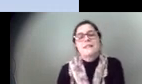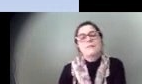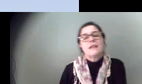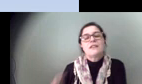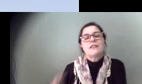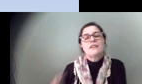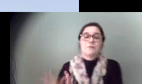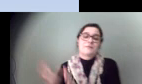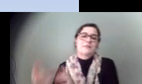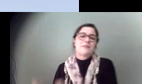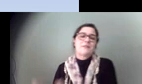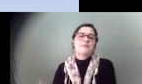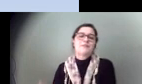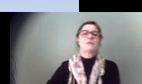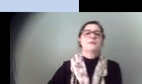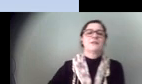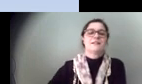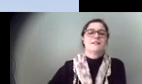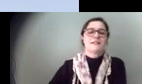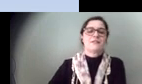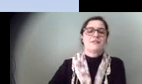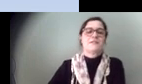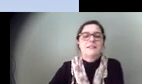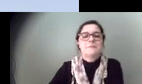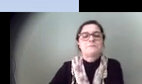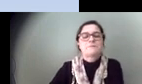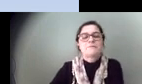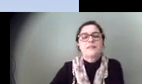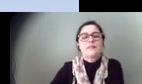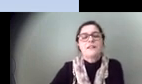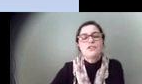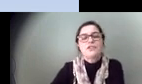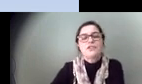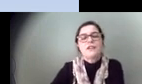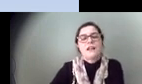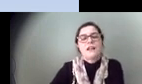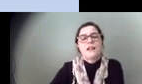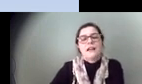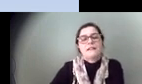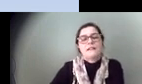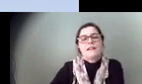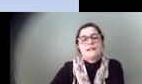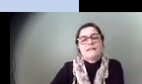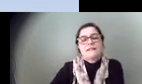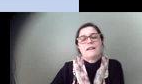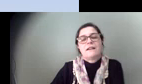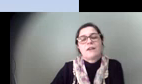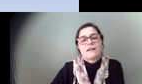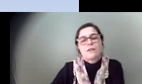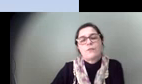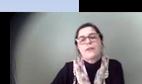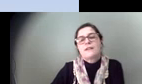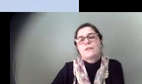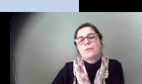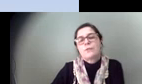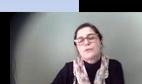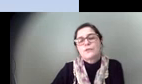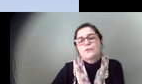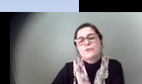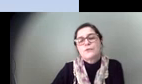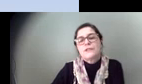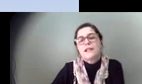mas de repente, bom, mas voltando aqui para a entrevista, né? Então, a gente tem que ter essa conversa